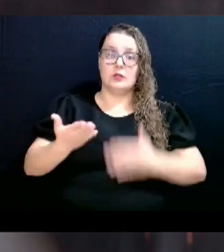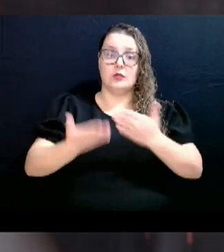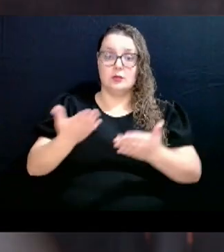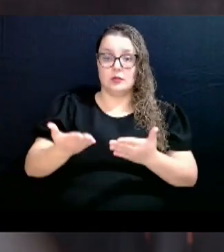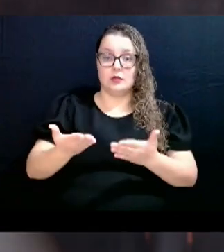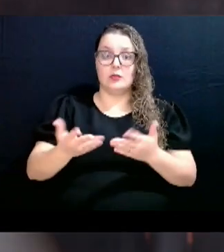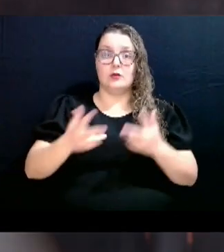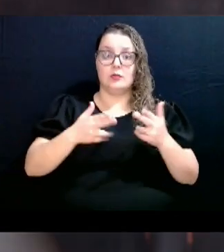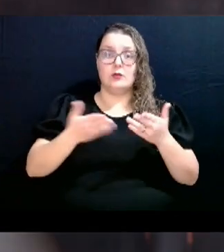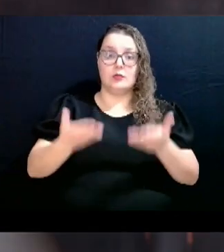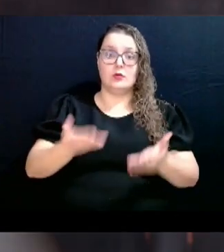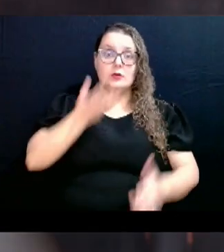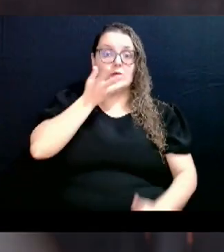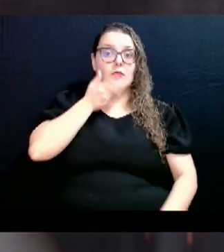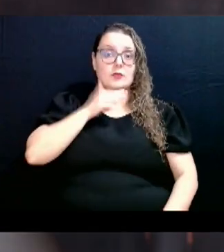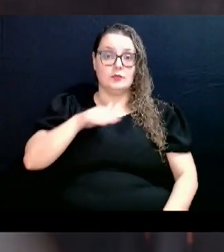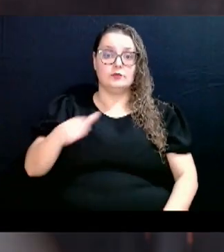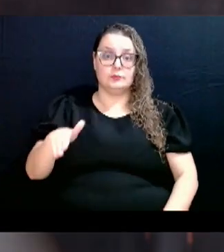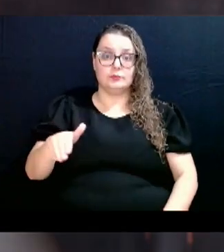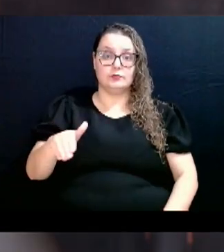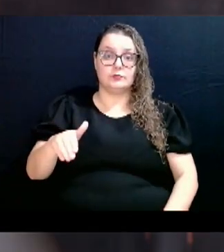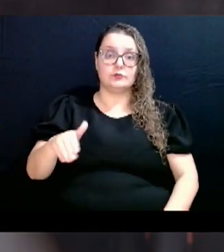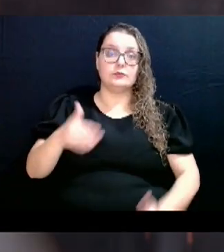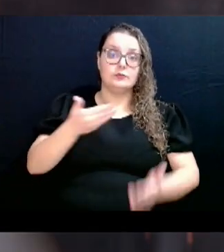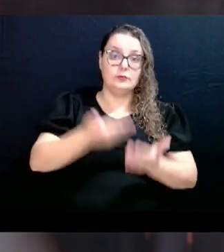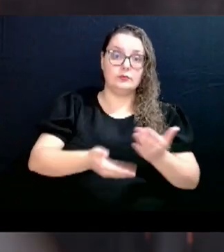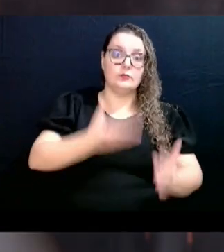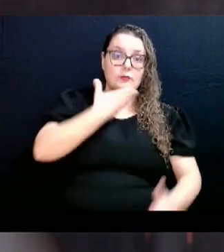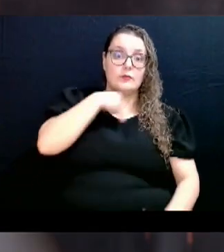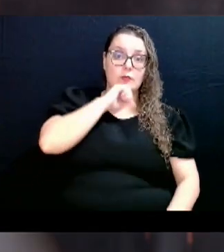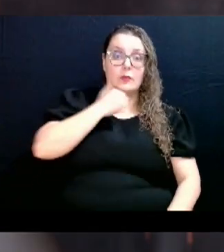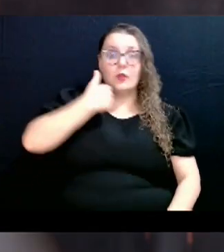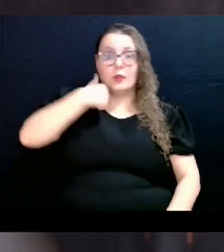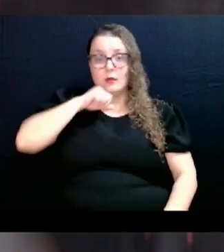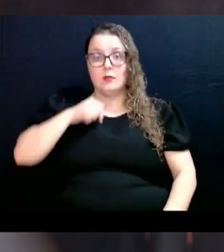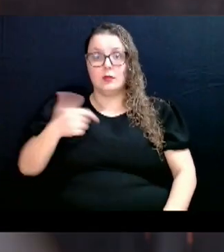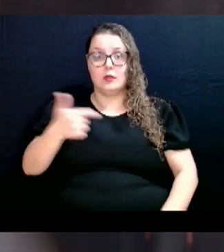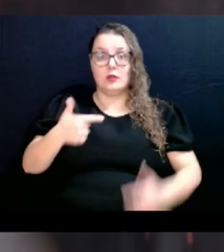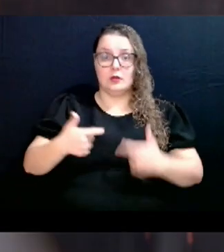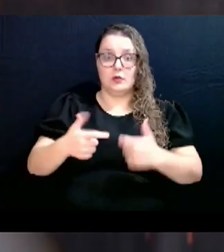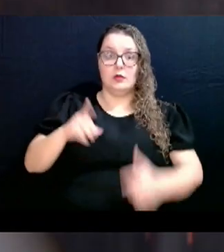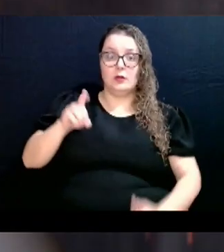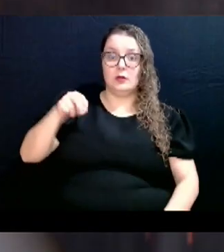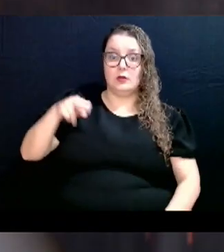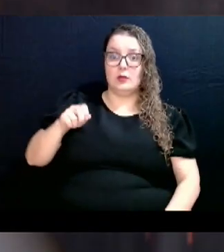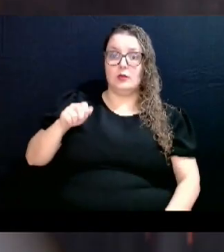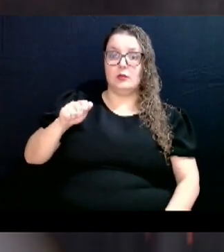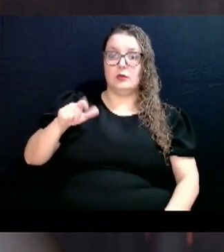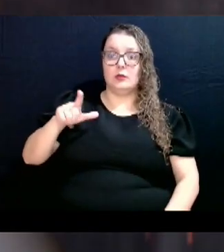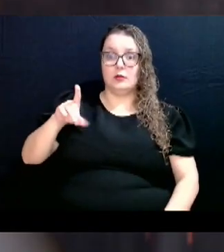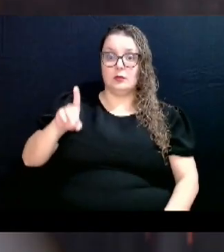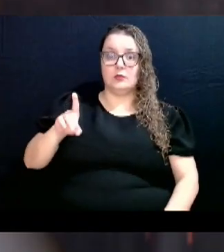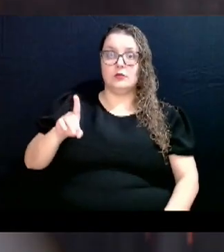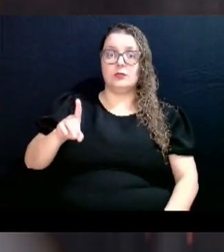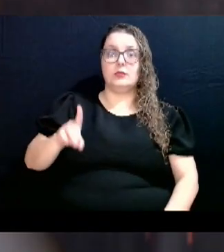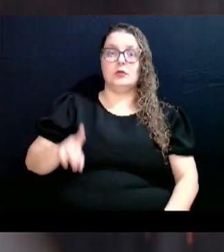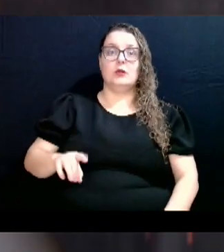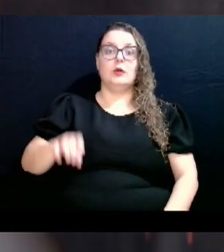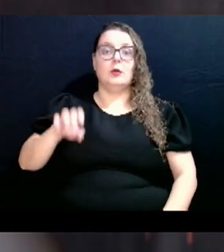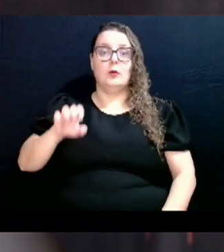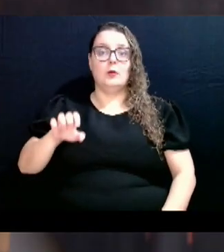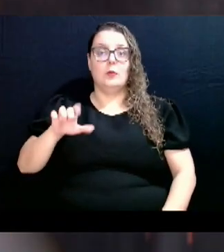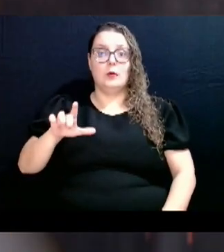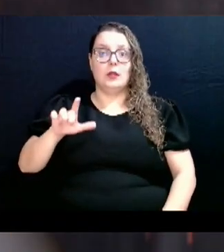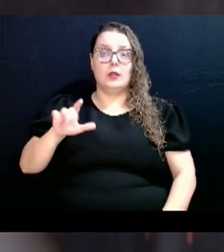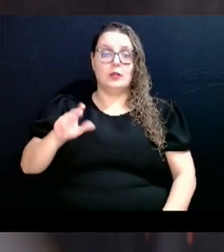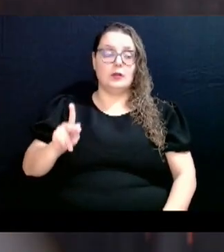de crianças que perderam seus pais na Segunda Guerra Mundial, que é o Donald Winnicott, e que vai trazer exatamente